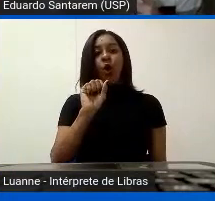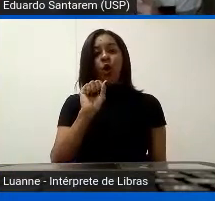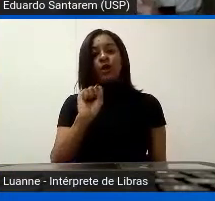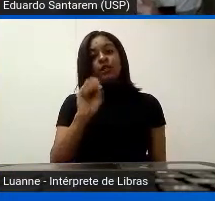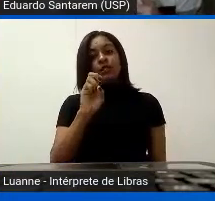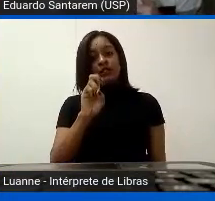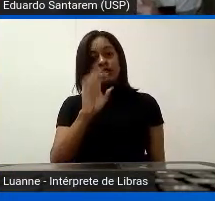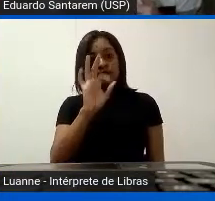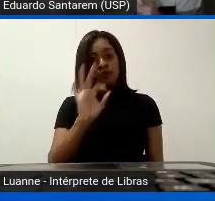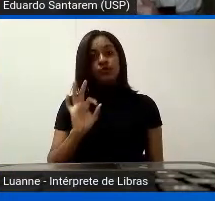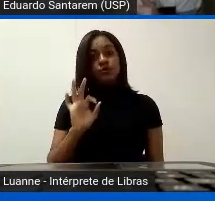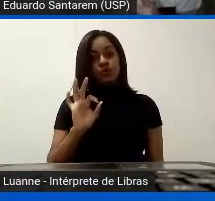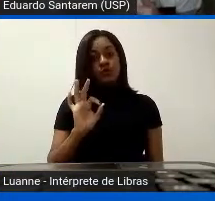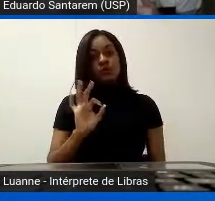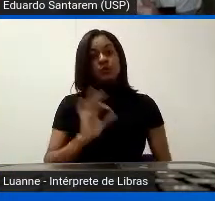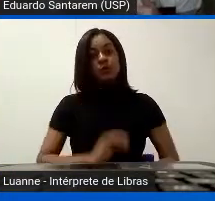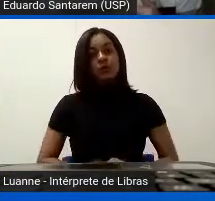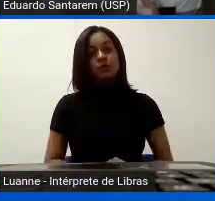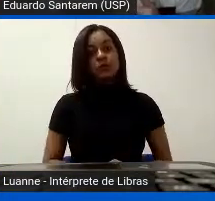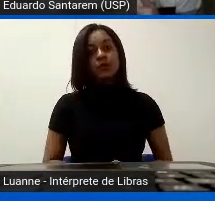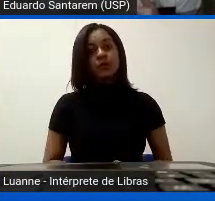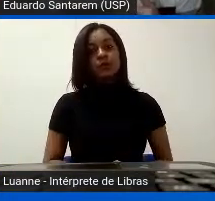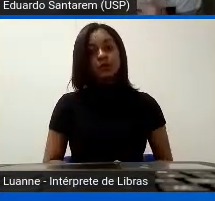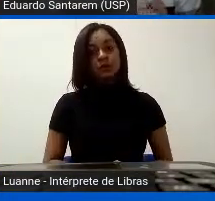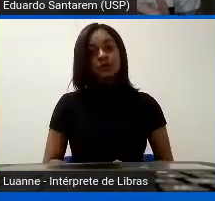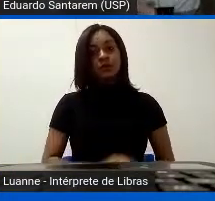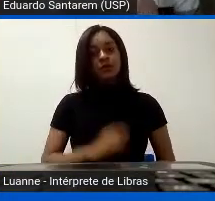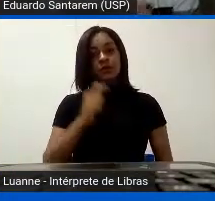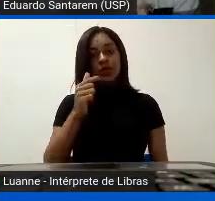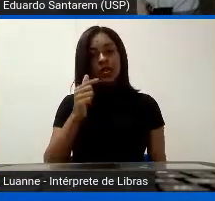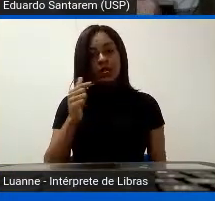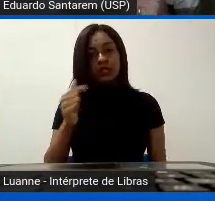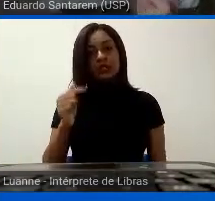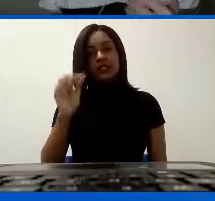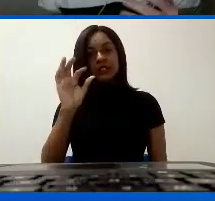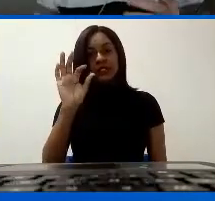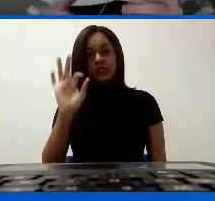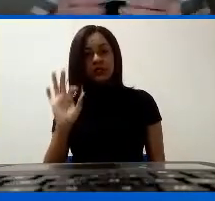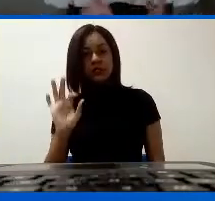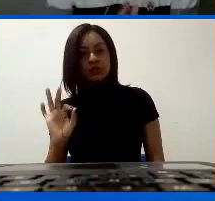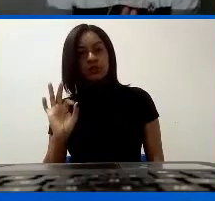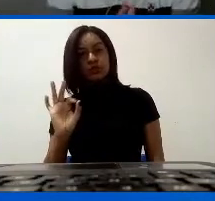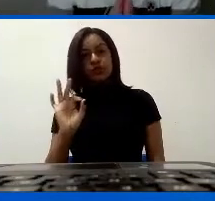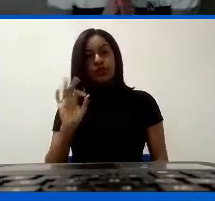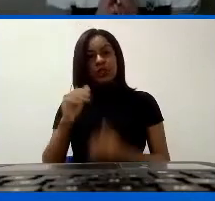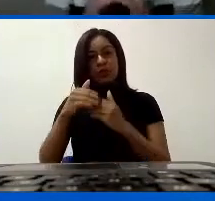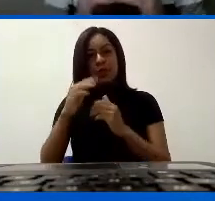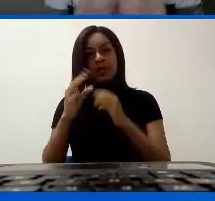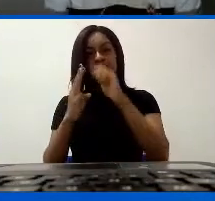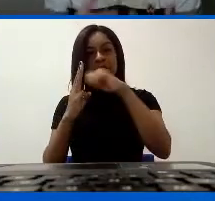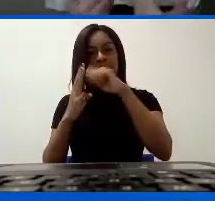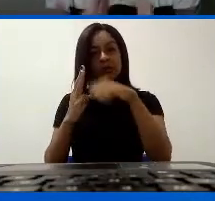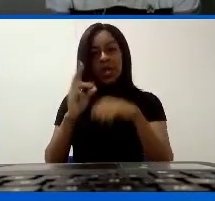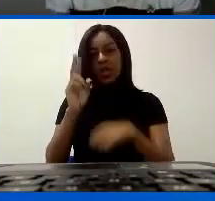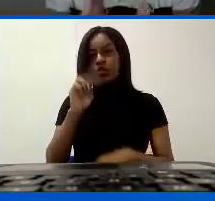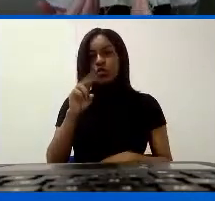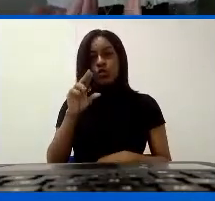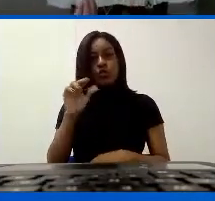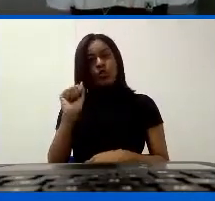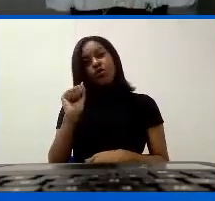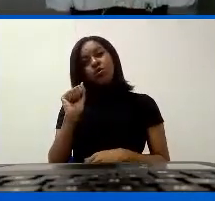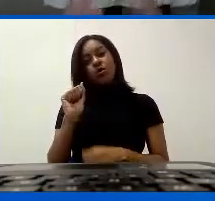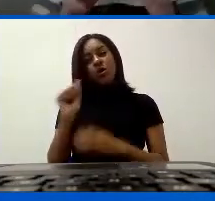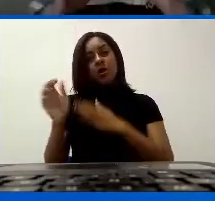e aqui 7% para mais de três meses nunca acessou enfim mas a gente tem aqui então que